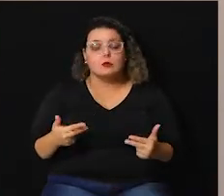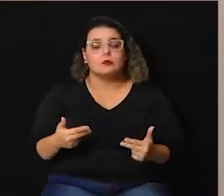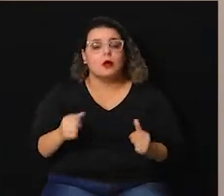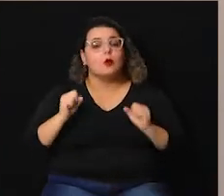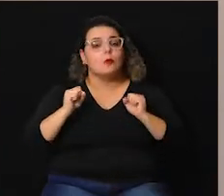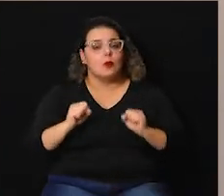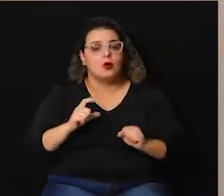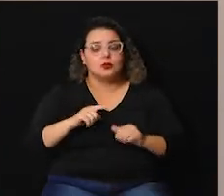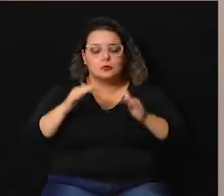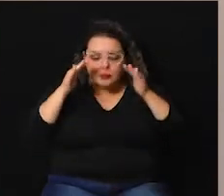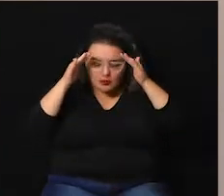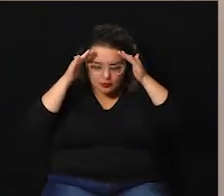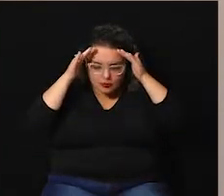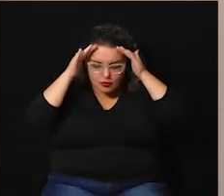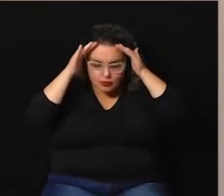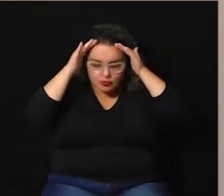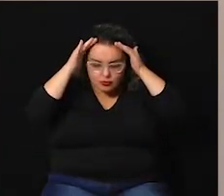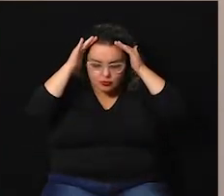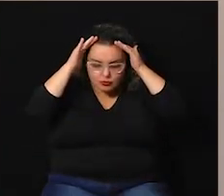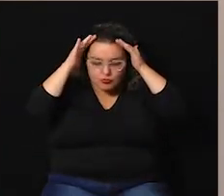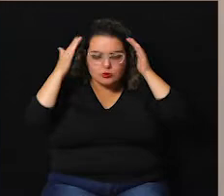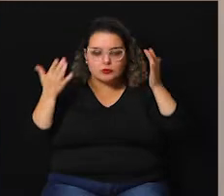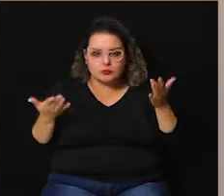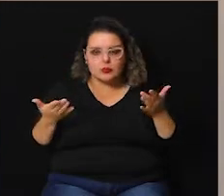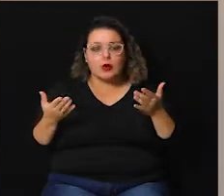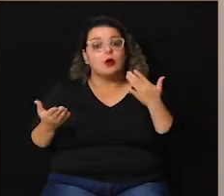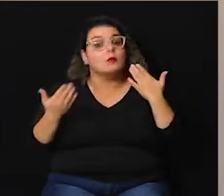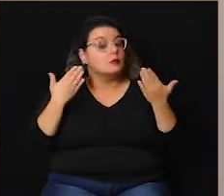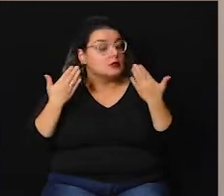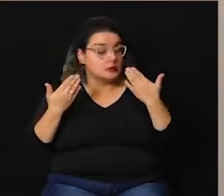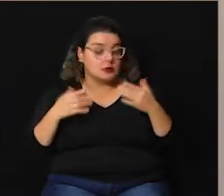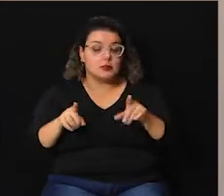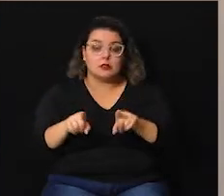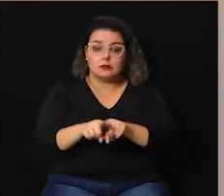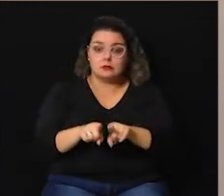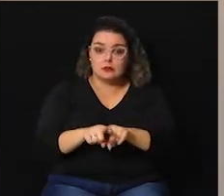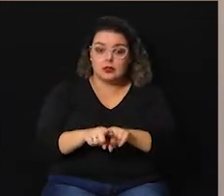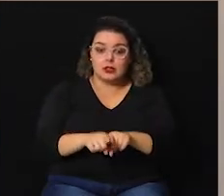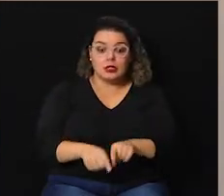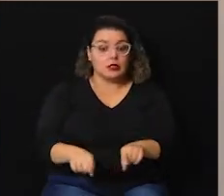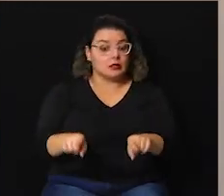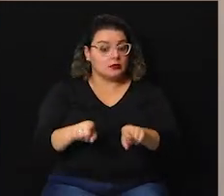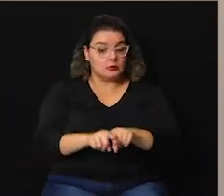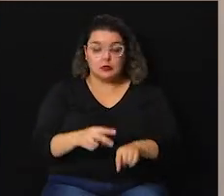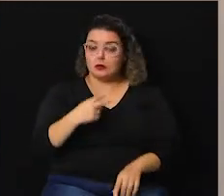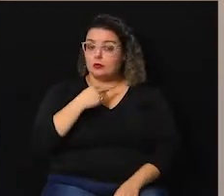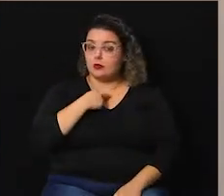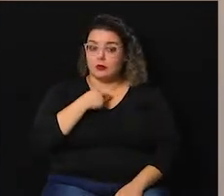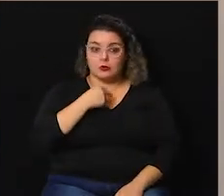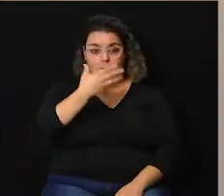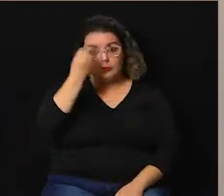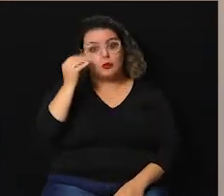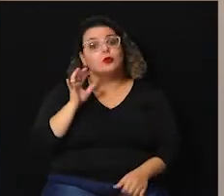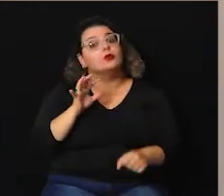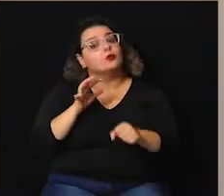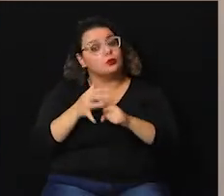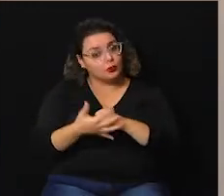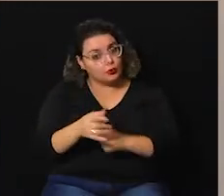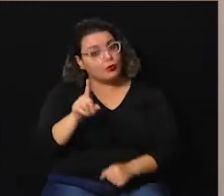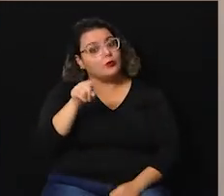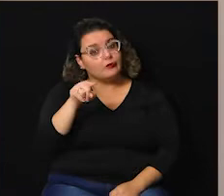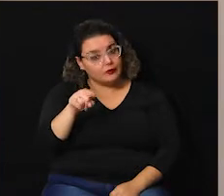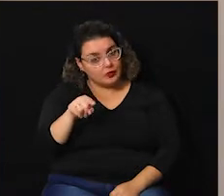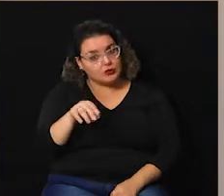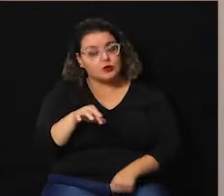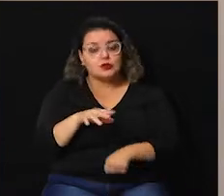ter uma calvície também por uma causa psíquica. E não podemos esquecer do Covid.